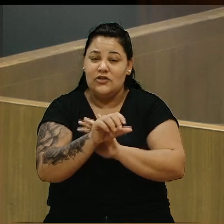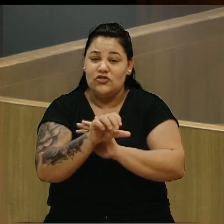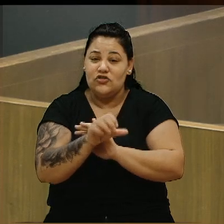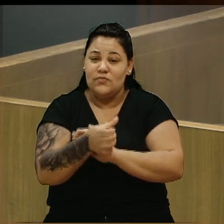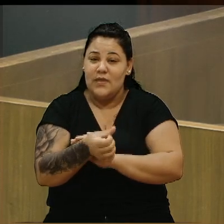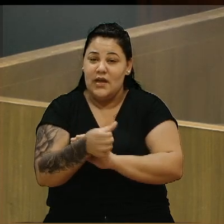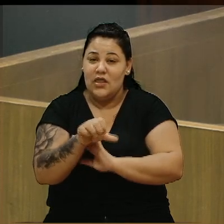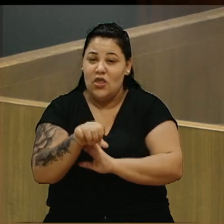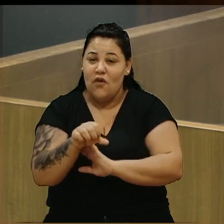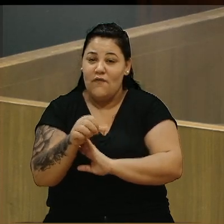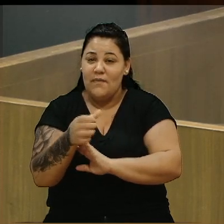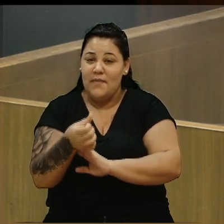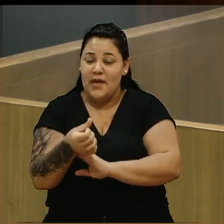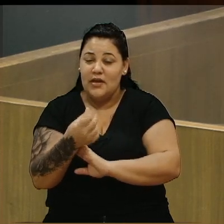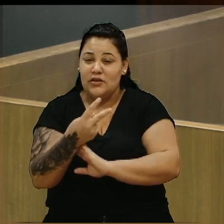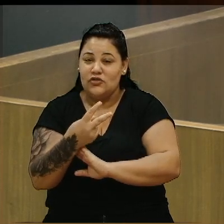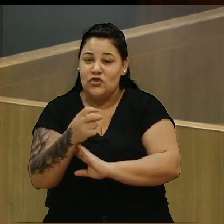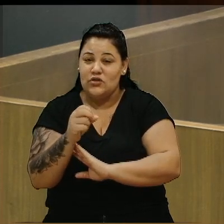de R$